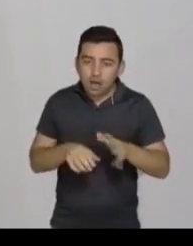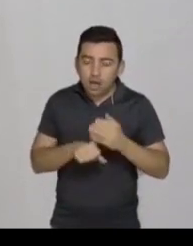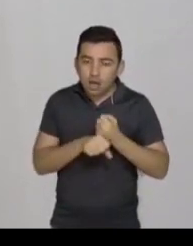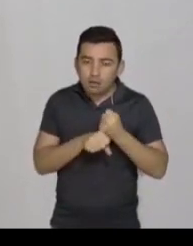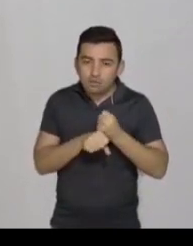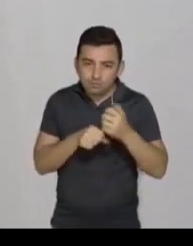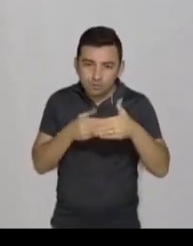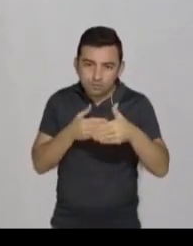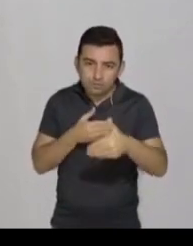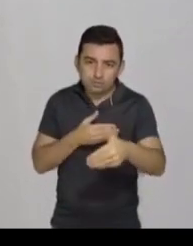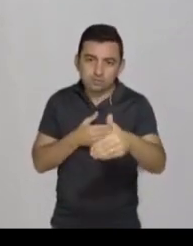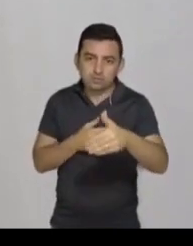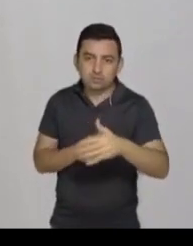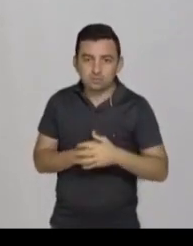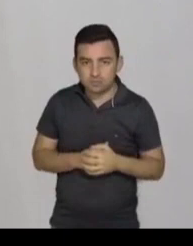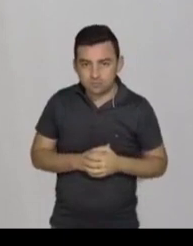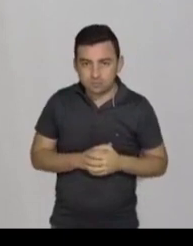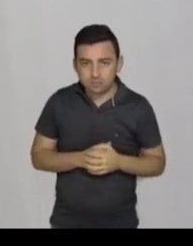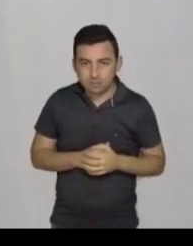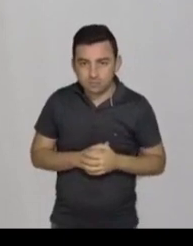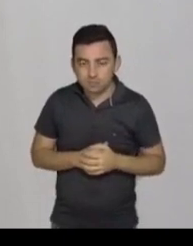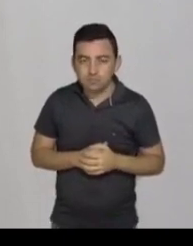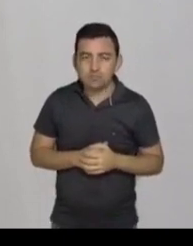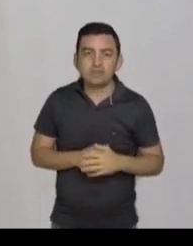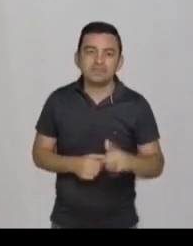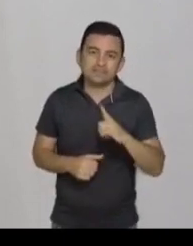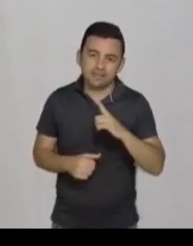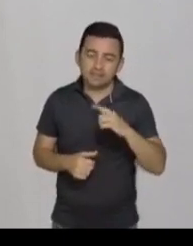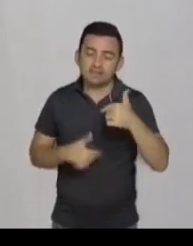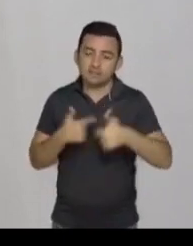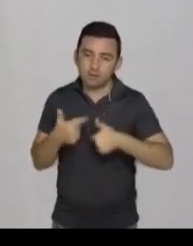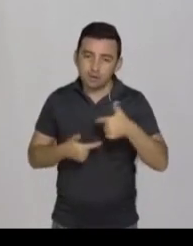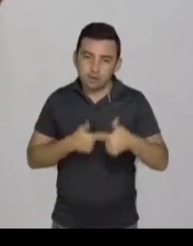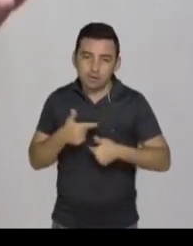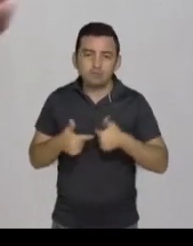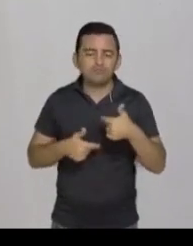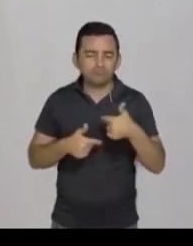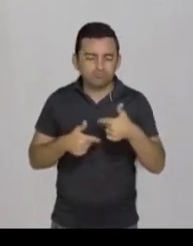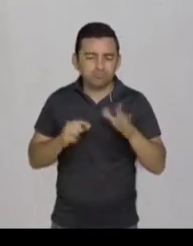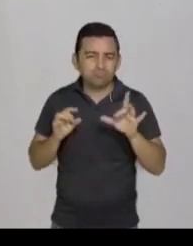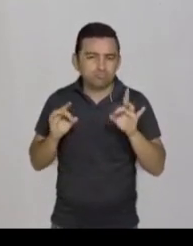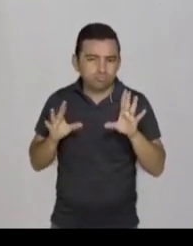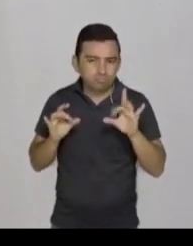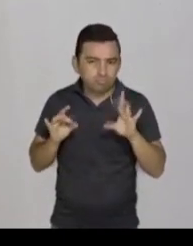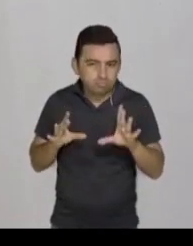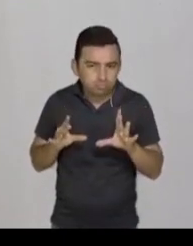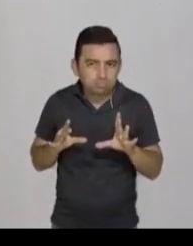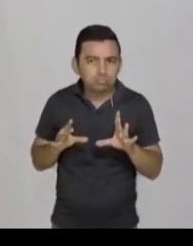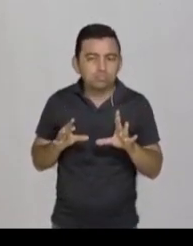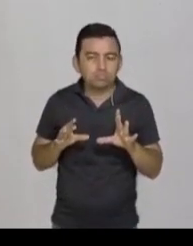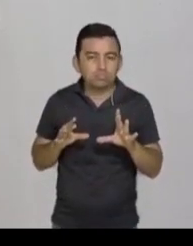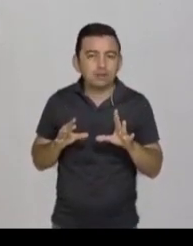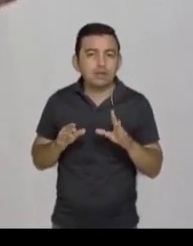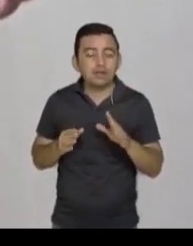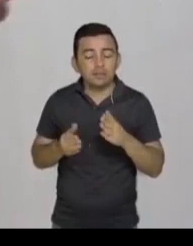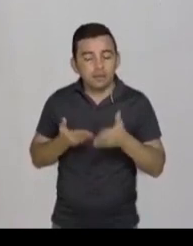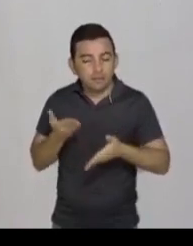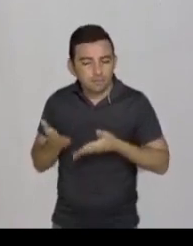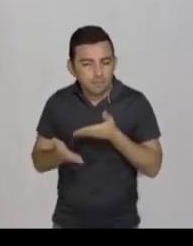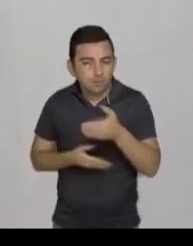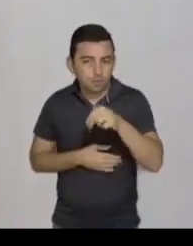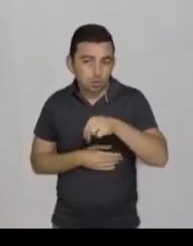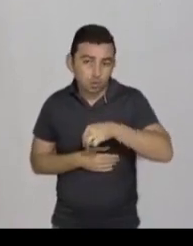a prestando um inestimável serviço de radioterapia a toda a região norte